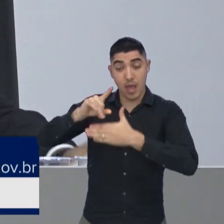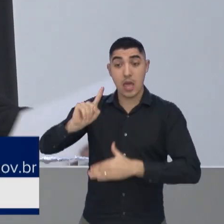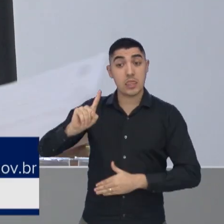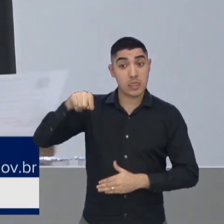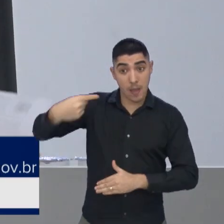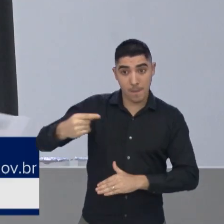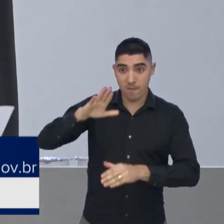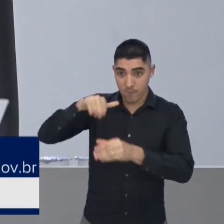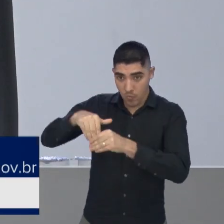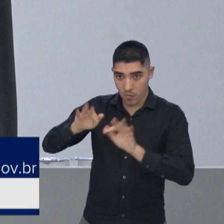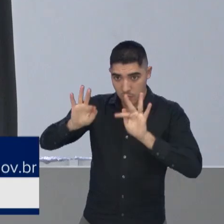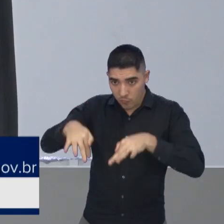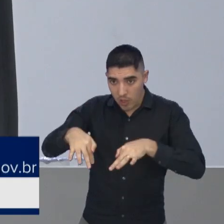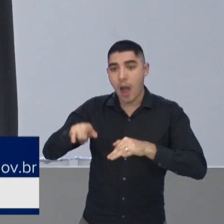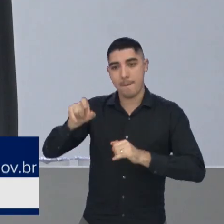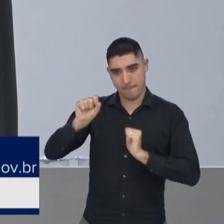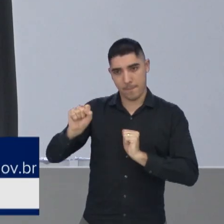falar.